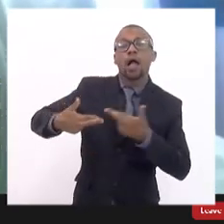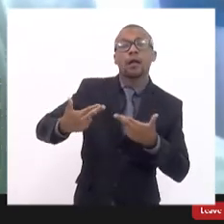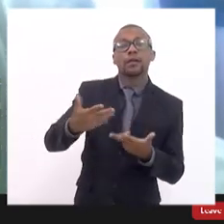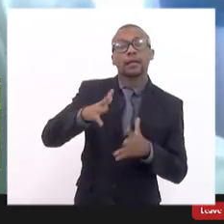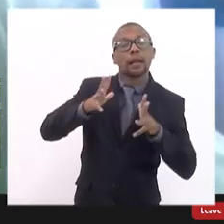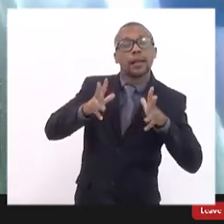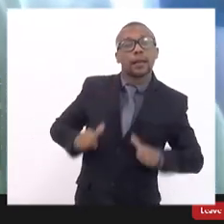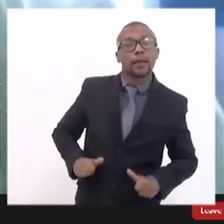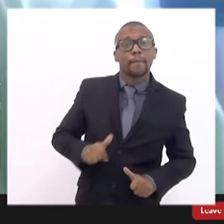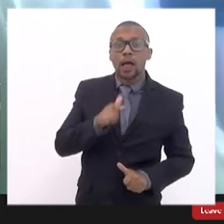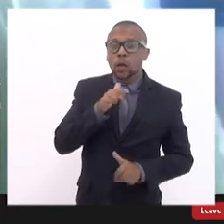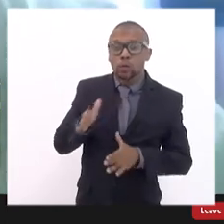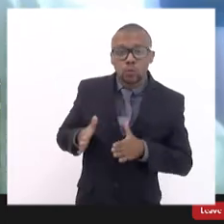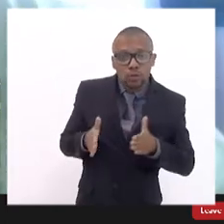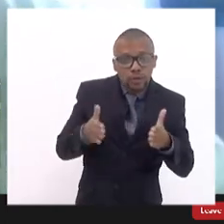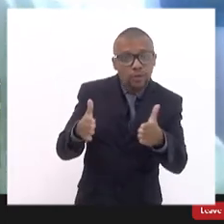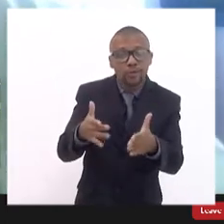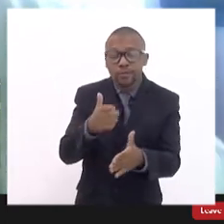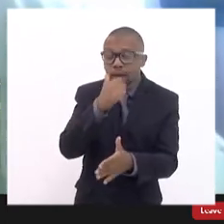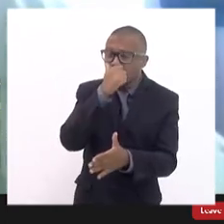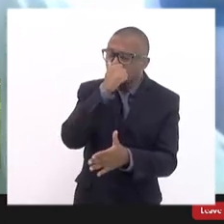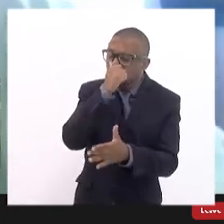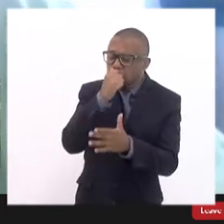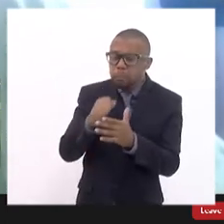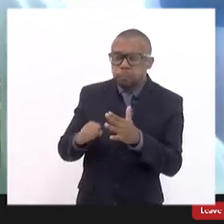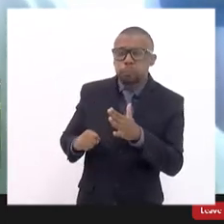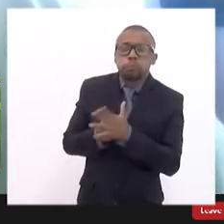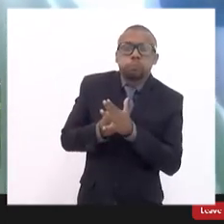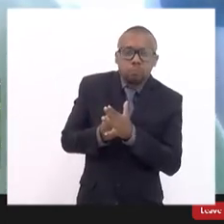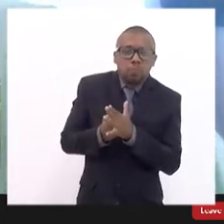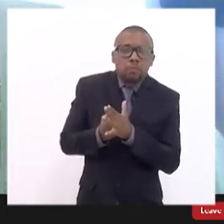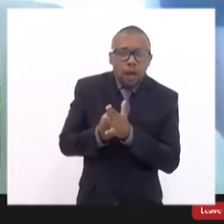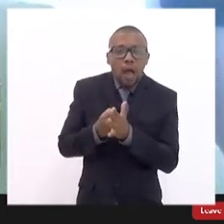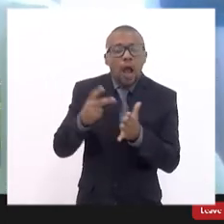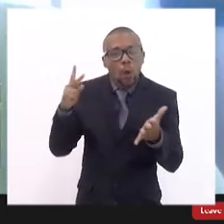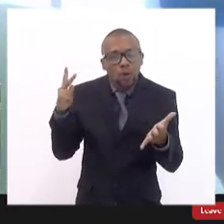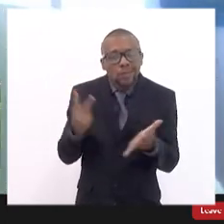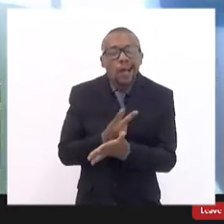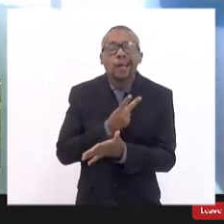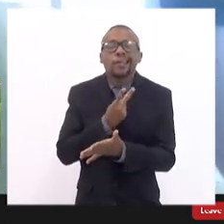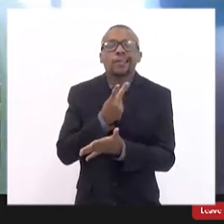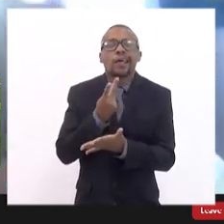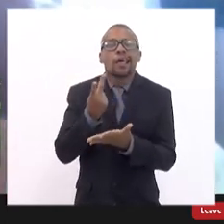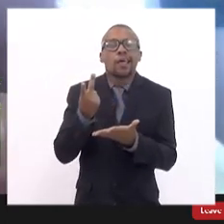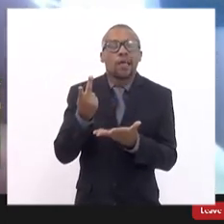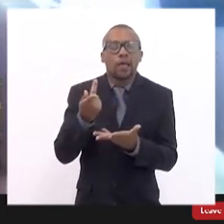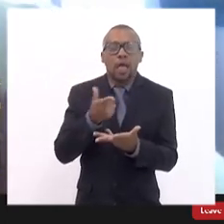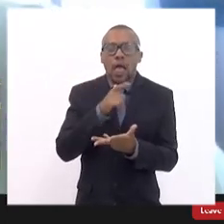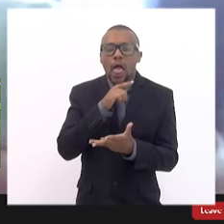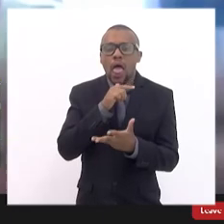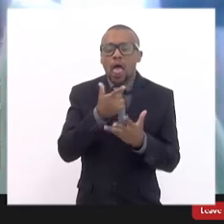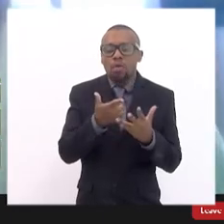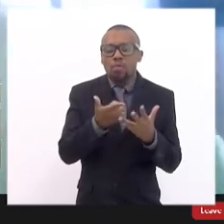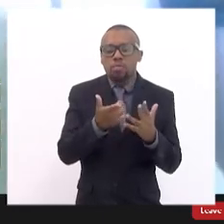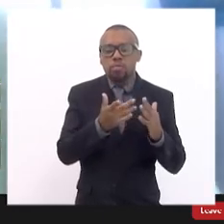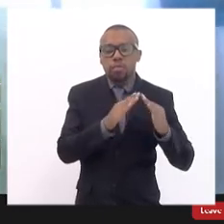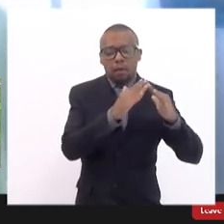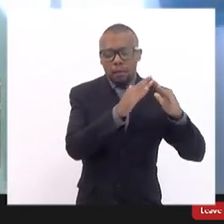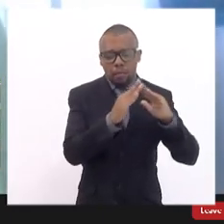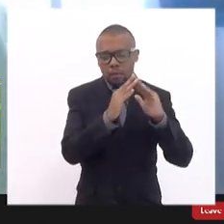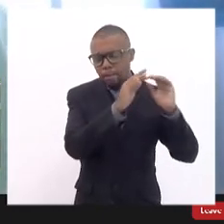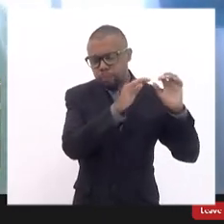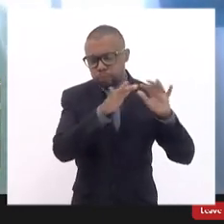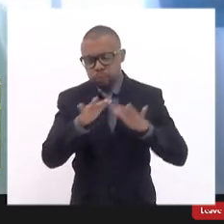poluição dos rios. Rios entupidos causam inundações como as de Petrópolis. A gente tem que sempre agradecer